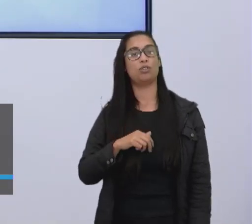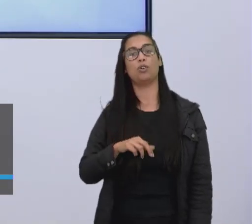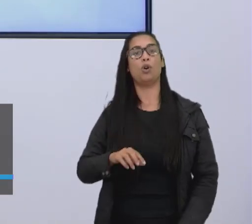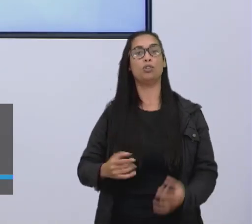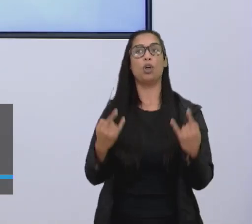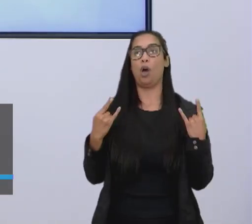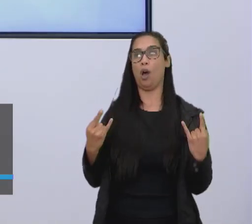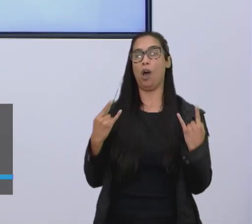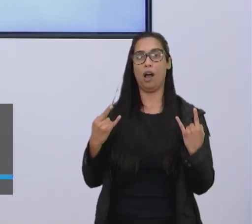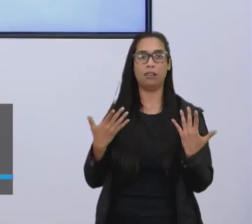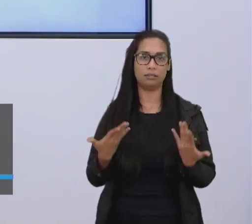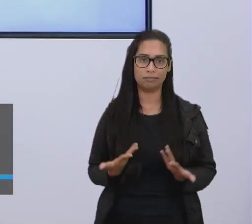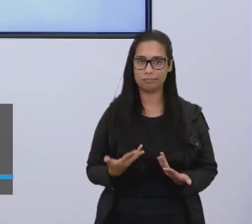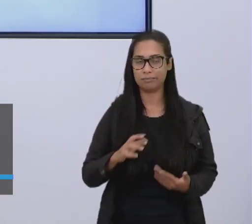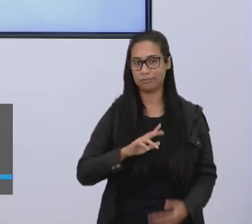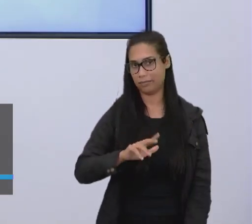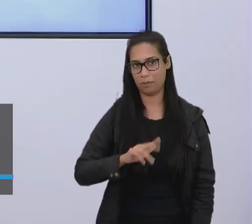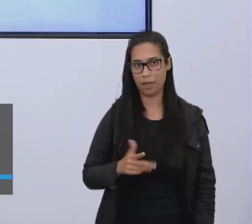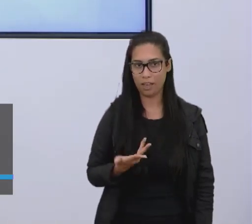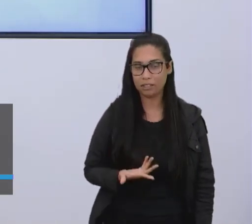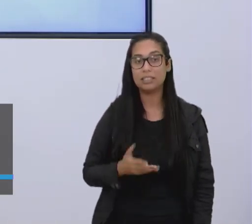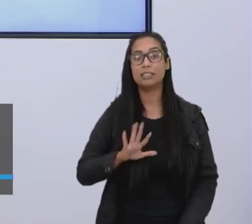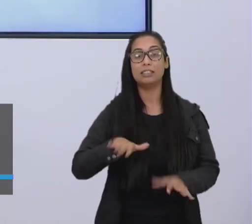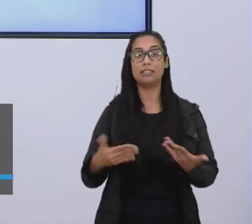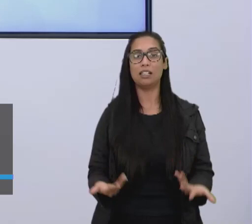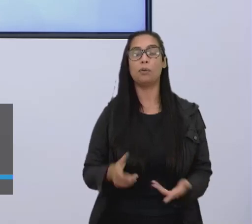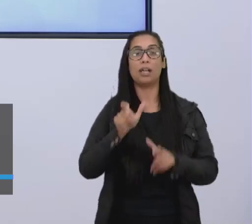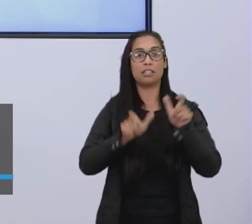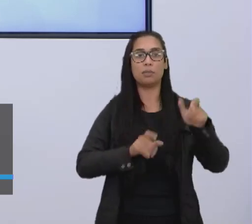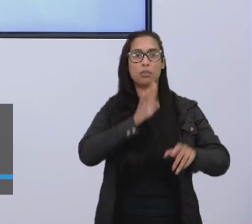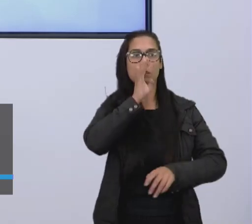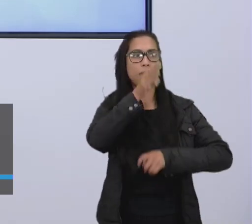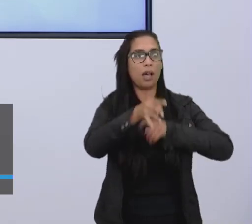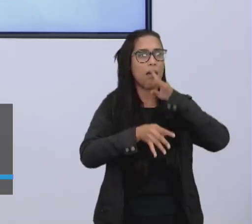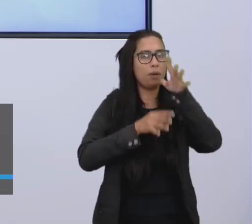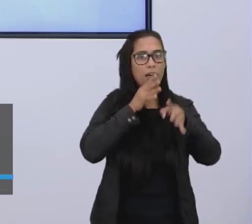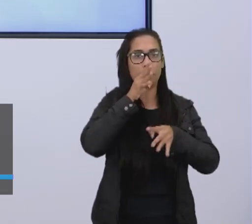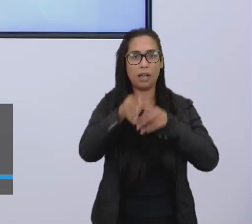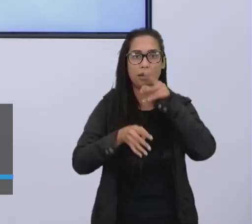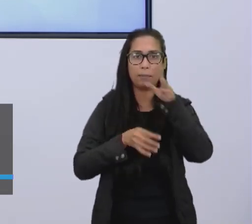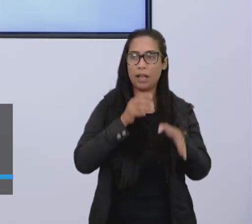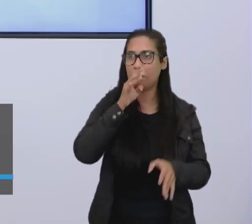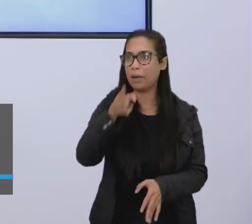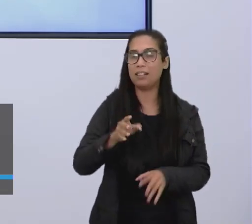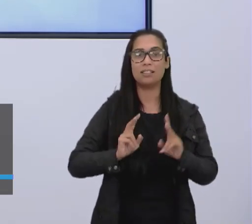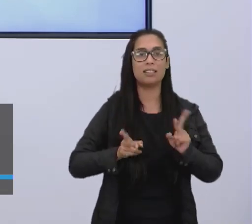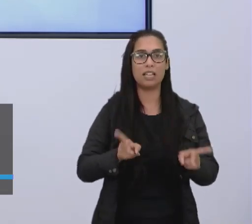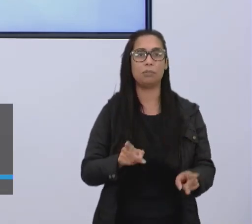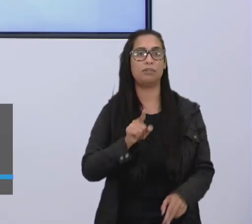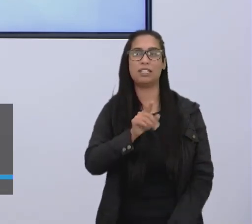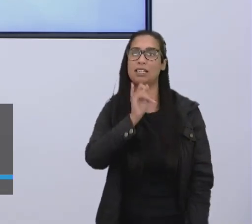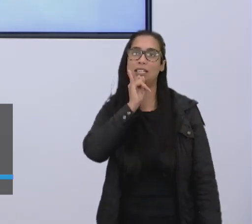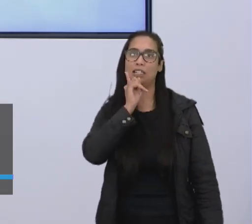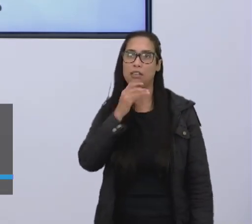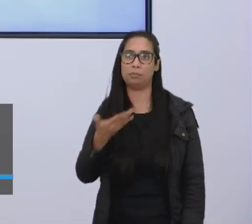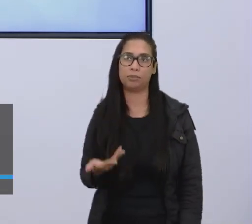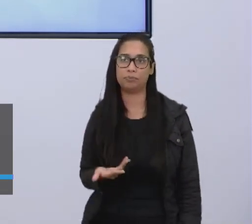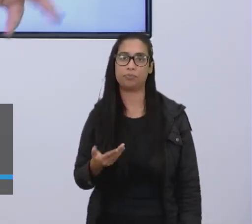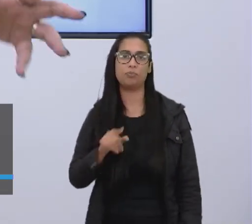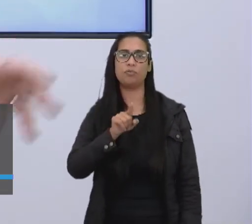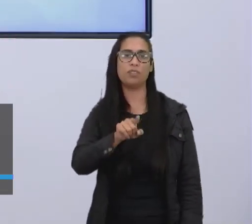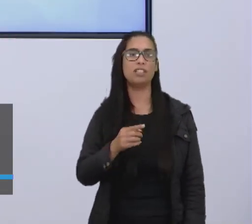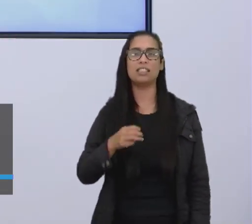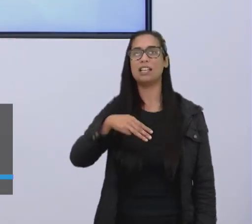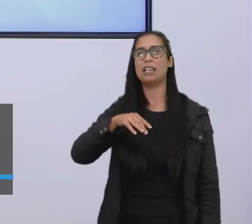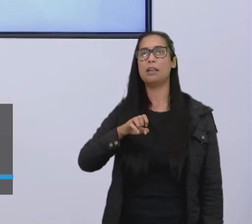né? Então, esses estigmas sociais de que, tipo assim, porque você é, sei lá, metaleiro, porque você se